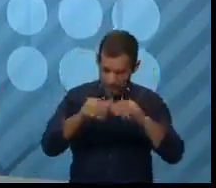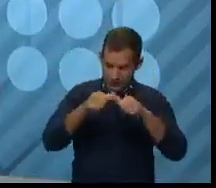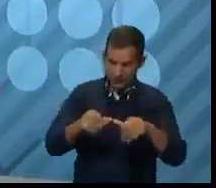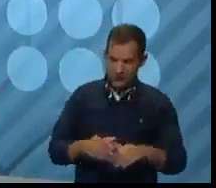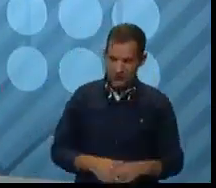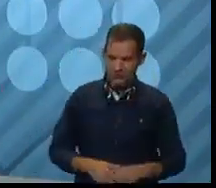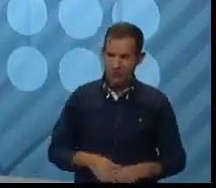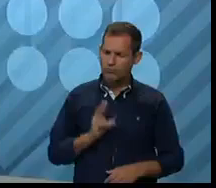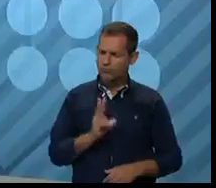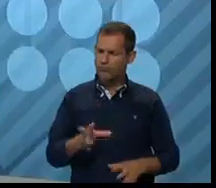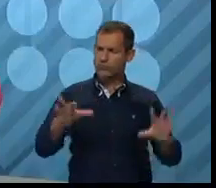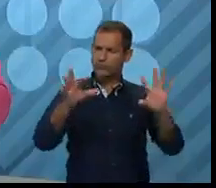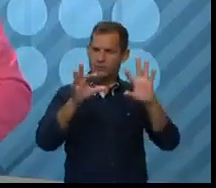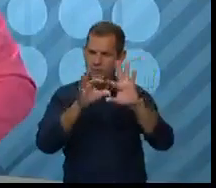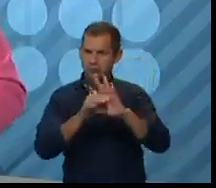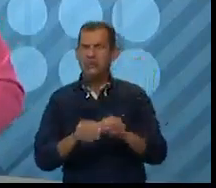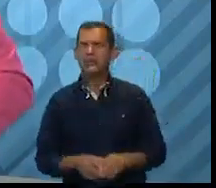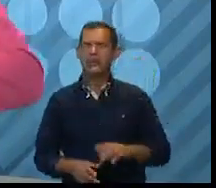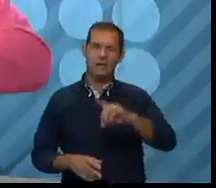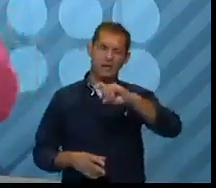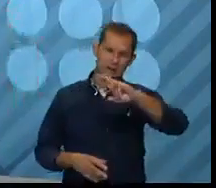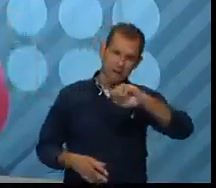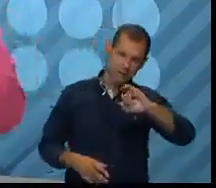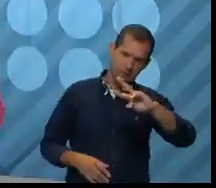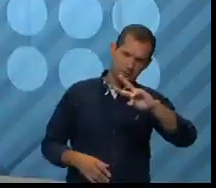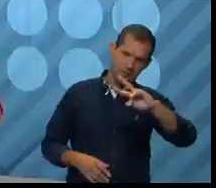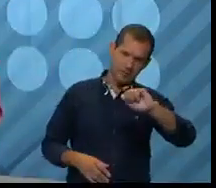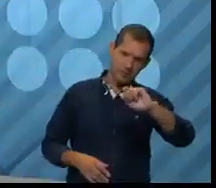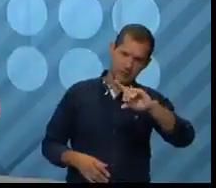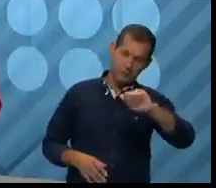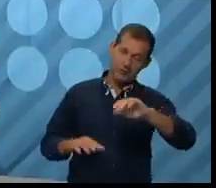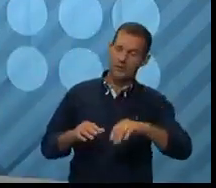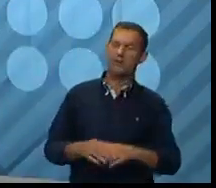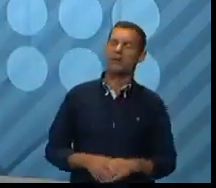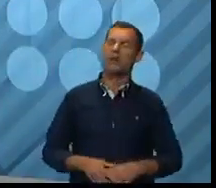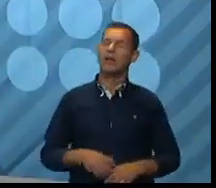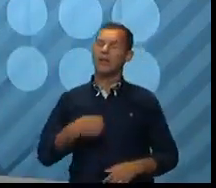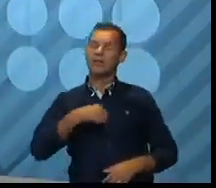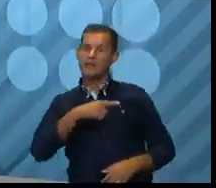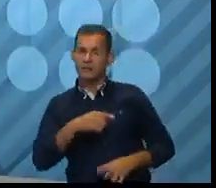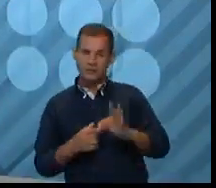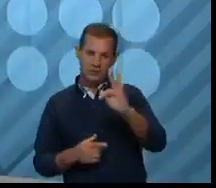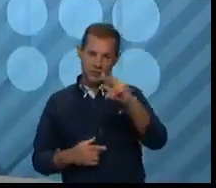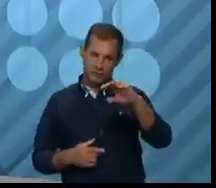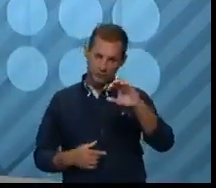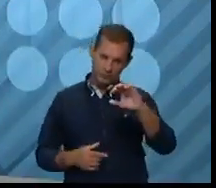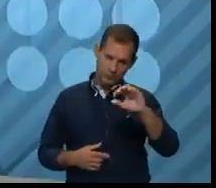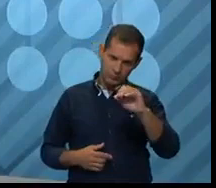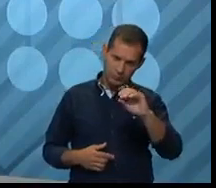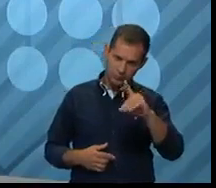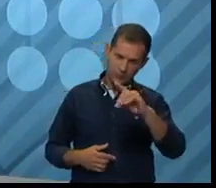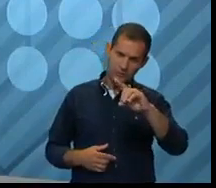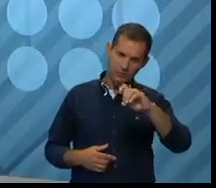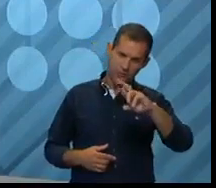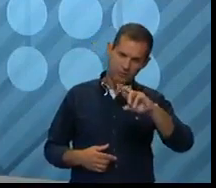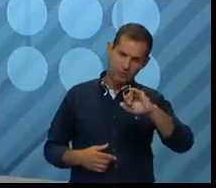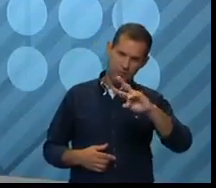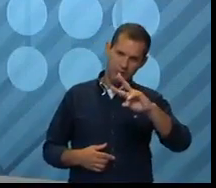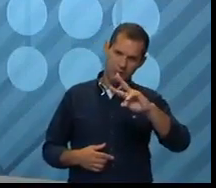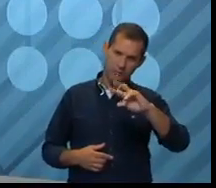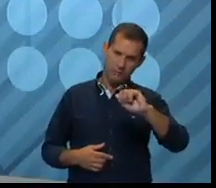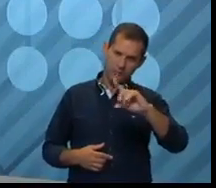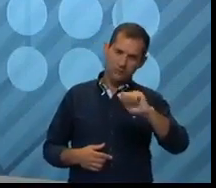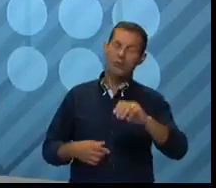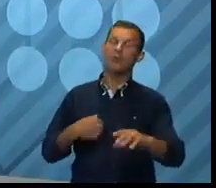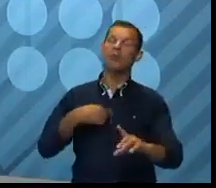estão relacionadas às derivadas, ou vice-versa. Então, se eu tenho uma função derivada, para eu encontrar a